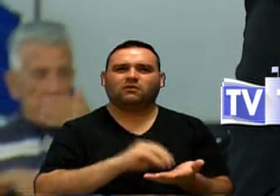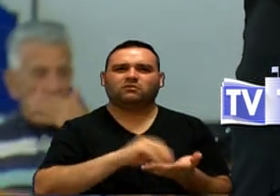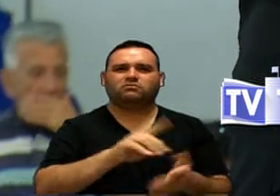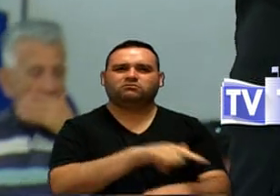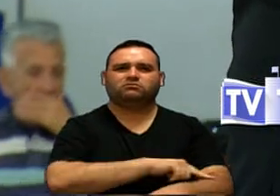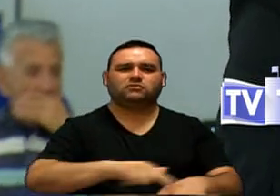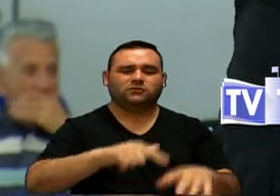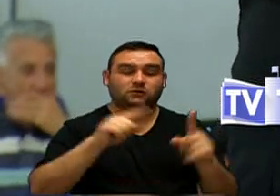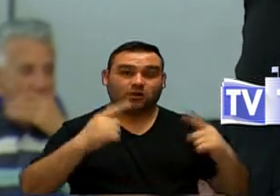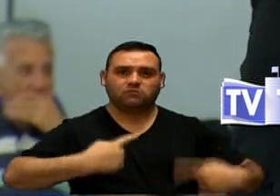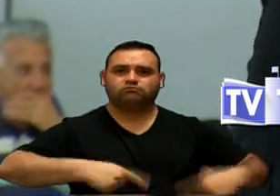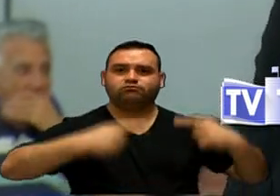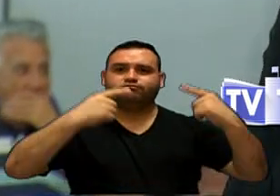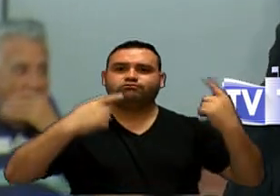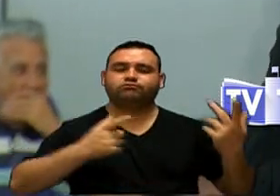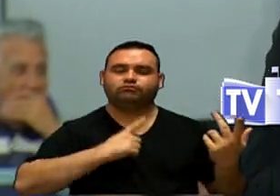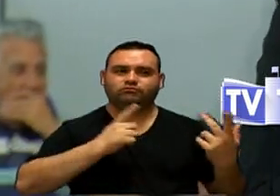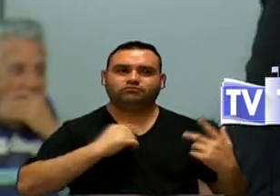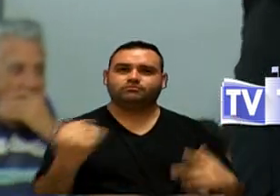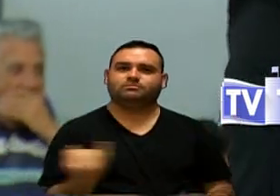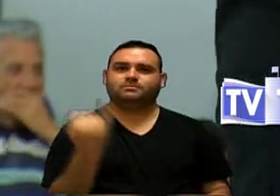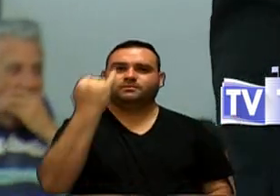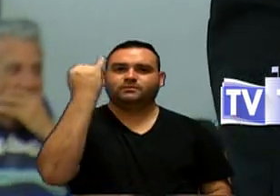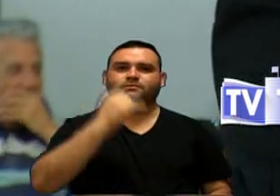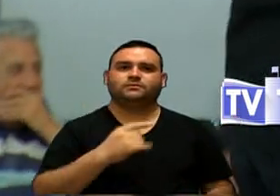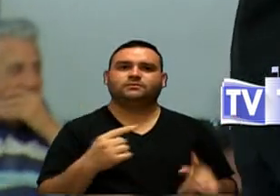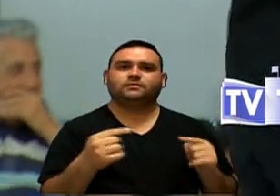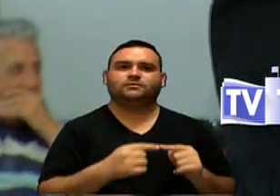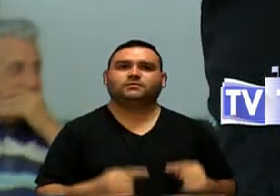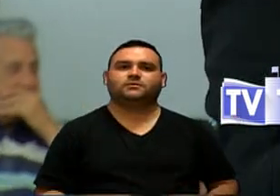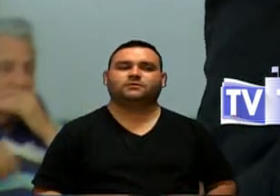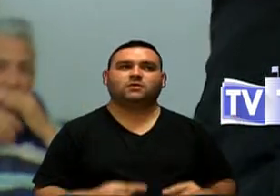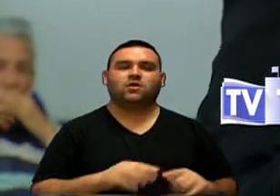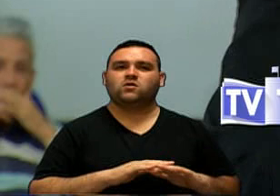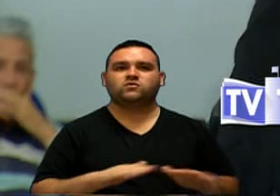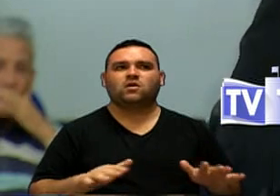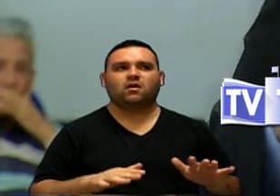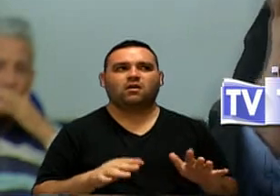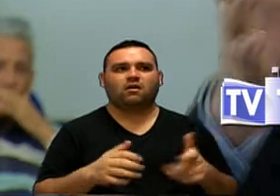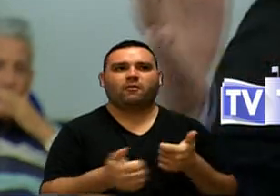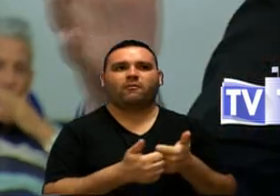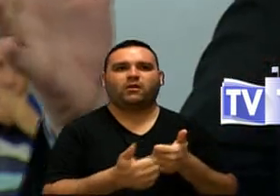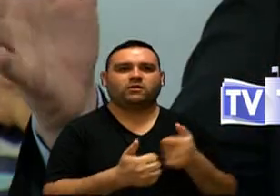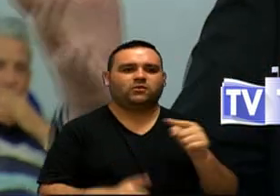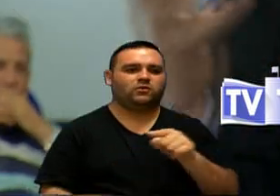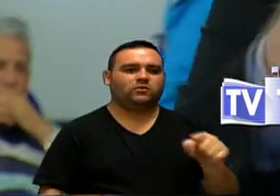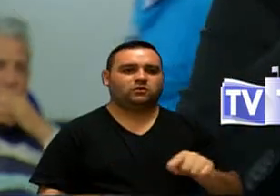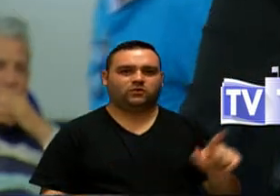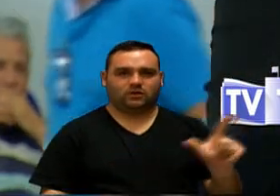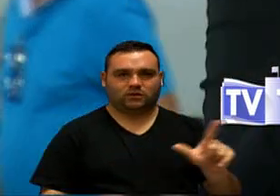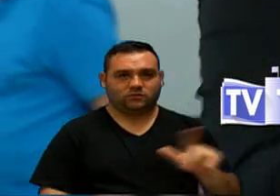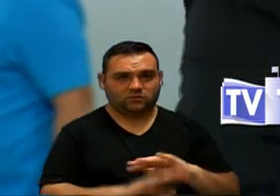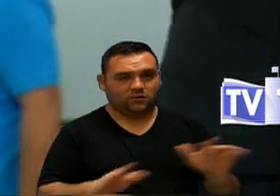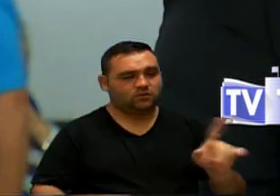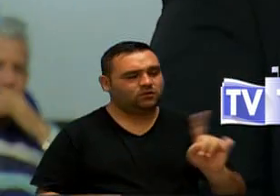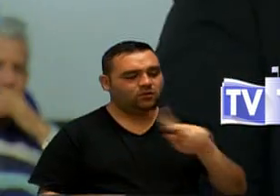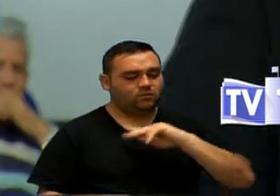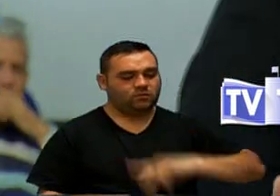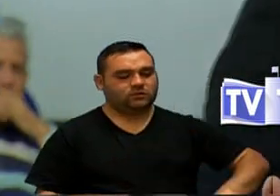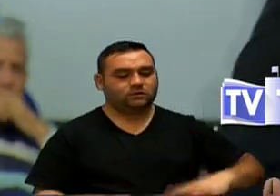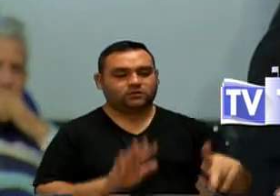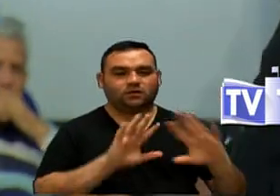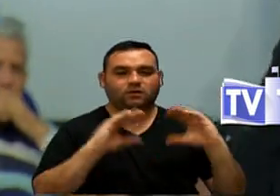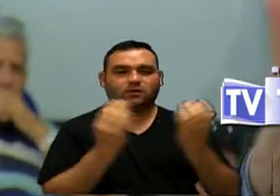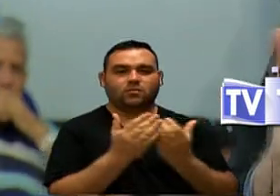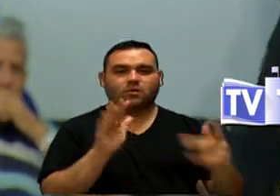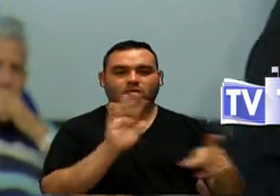tão polêmico, tão importante, com tanta representatividade, não só da região da Zona Leste, vereador, o presidente dessa